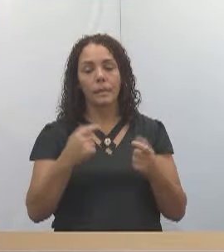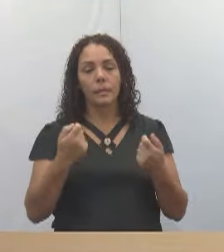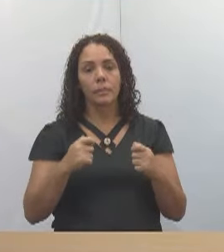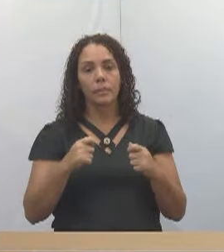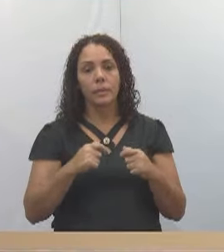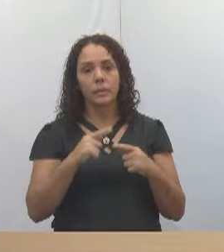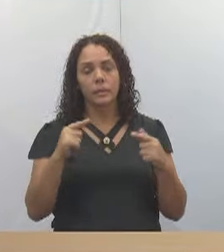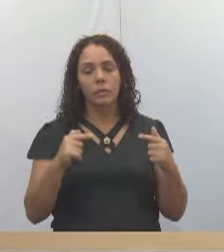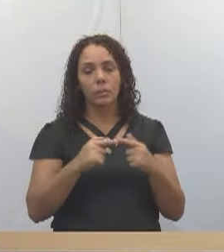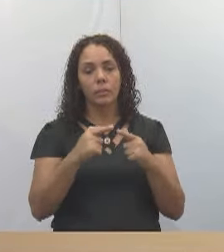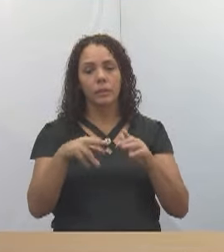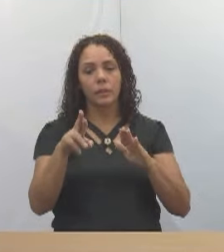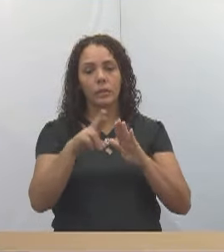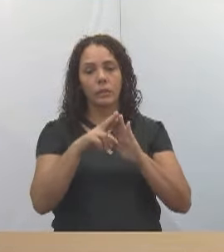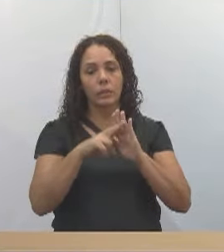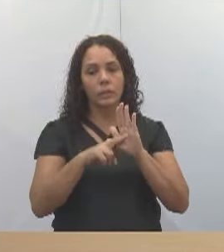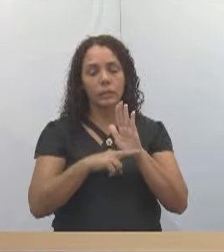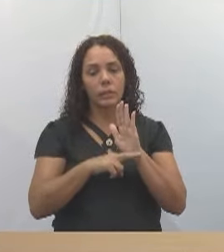inobservância,